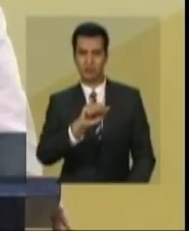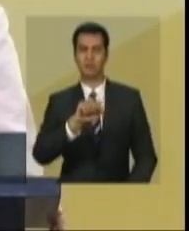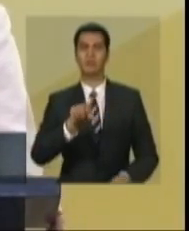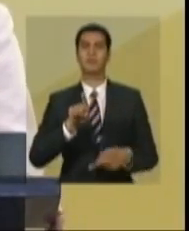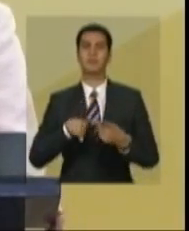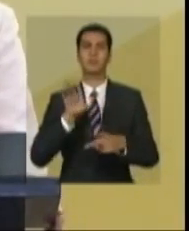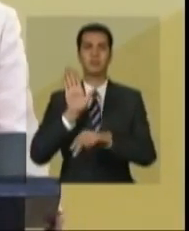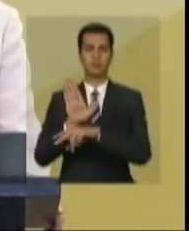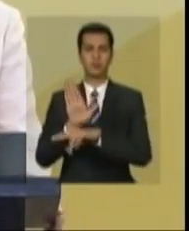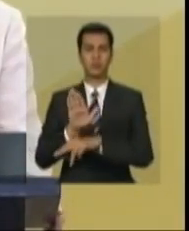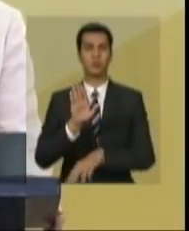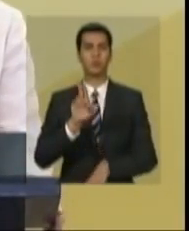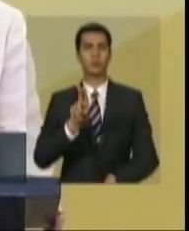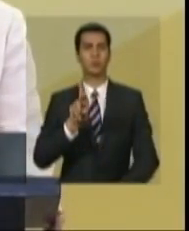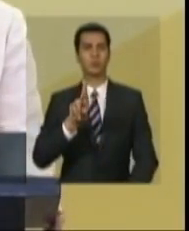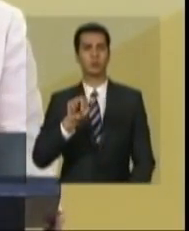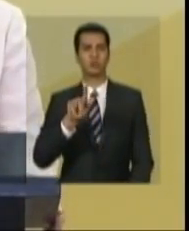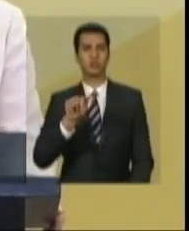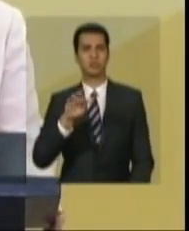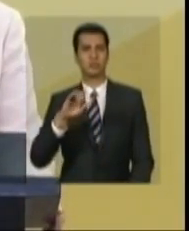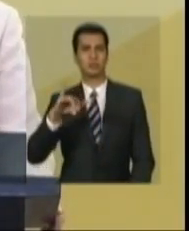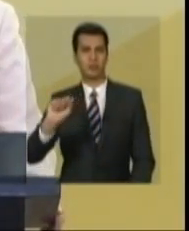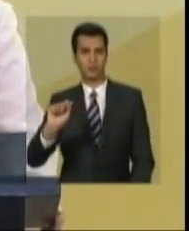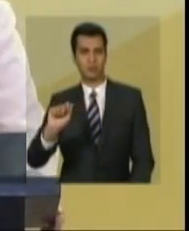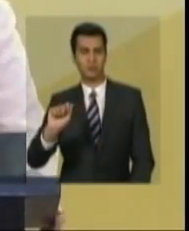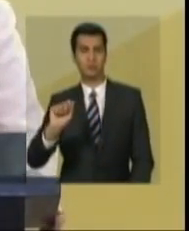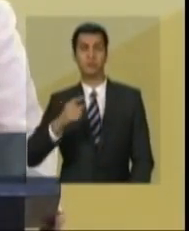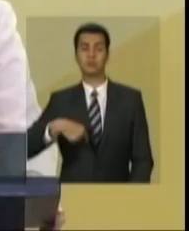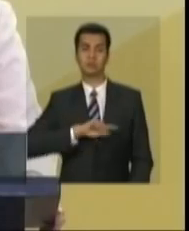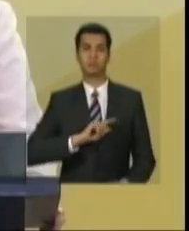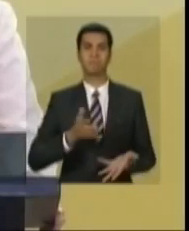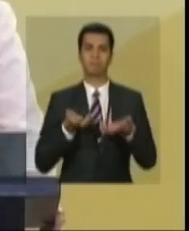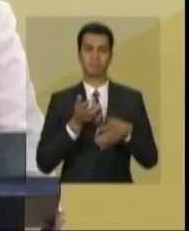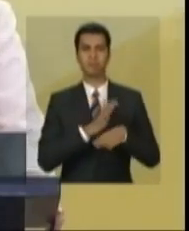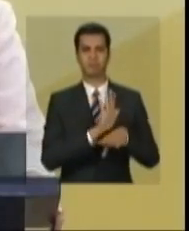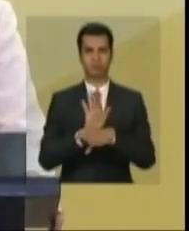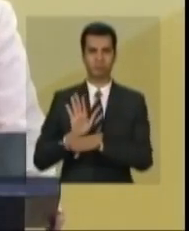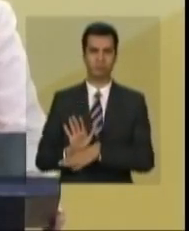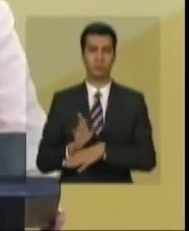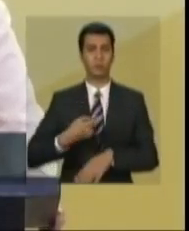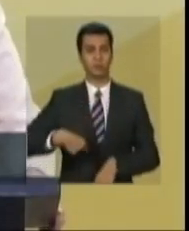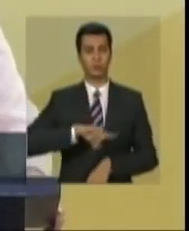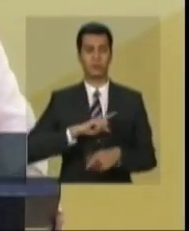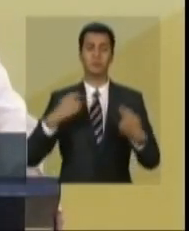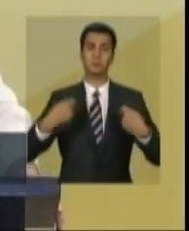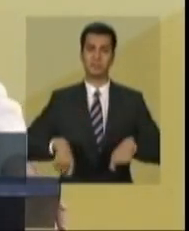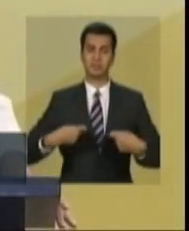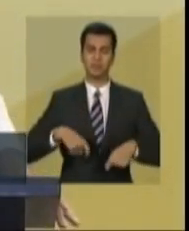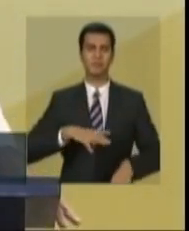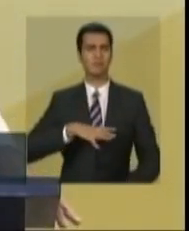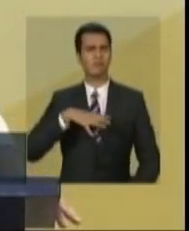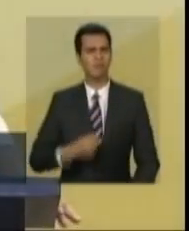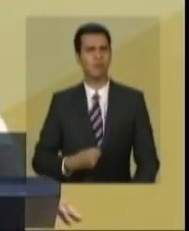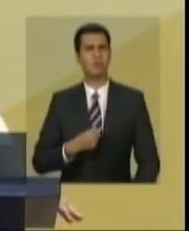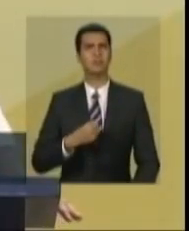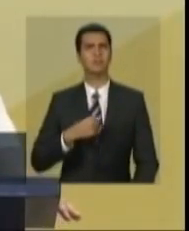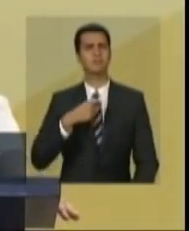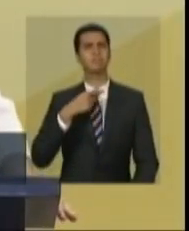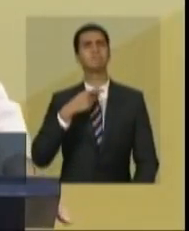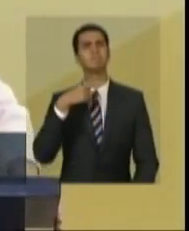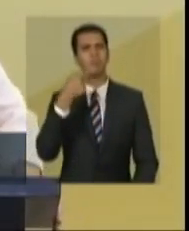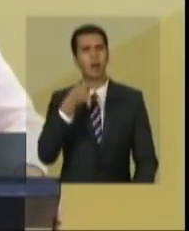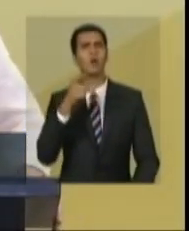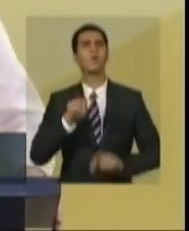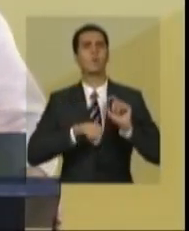Nós devemos ter a coragem e a humildade de admitir que parte dos problemas